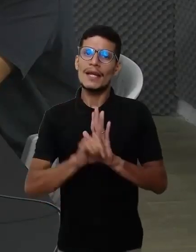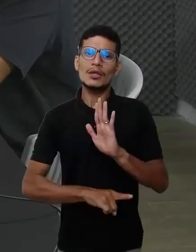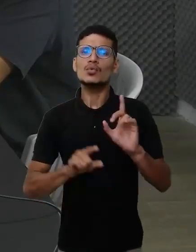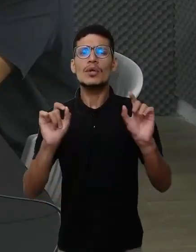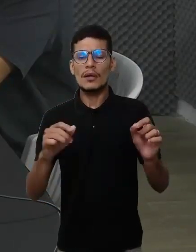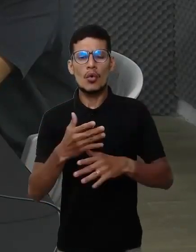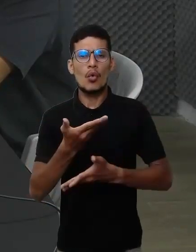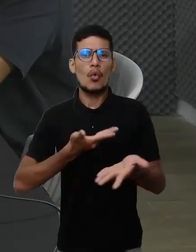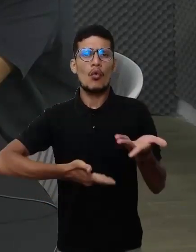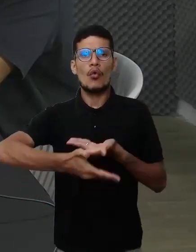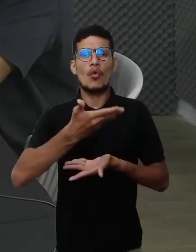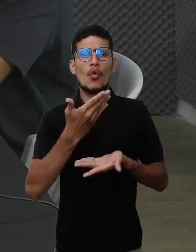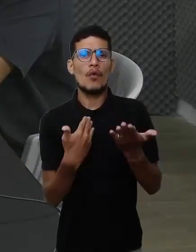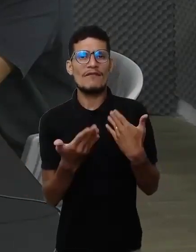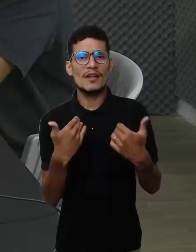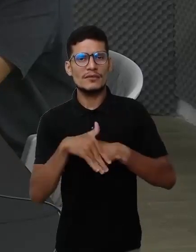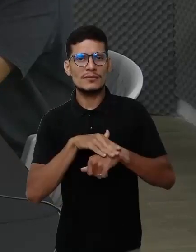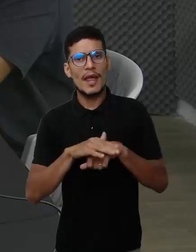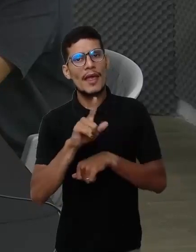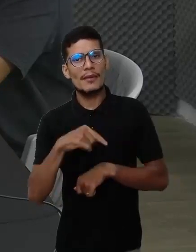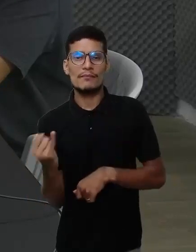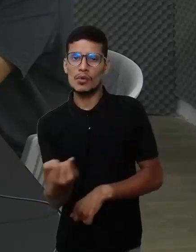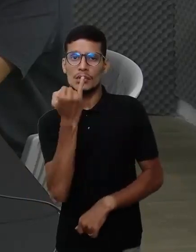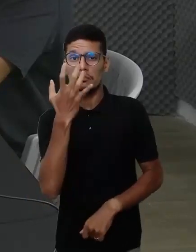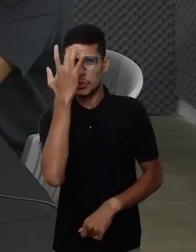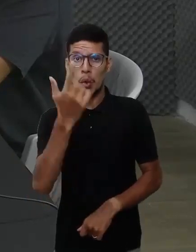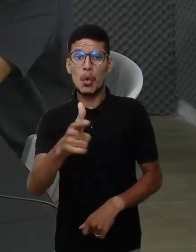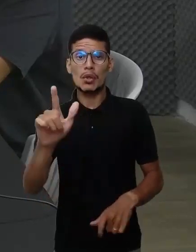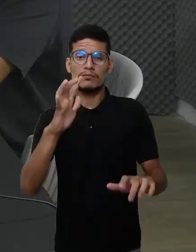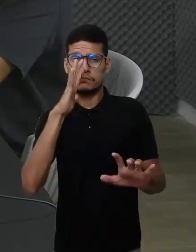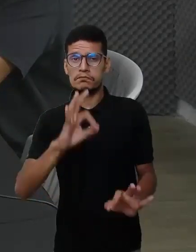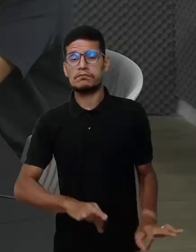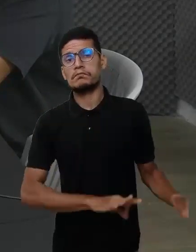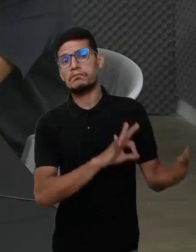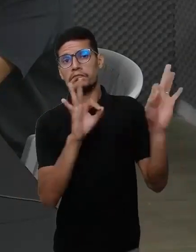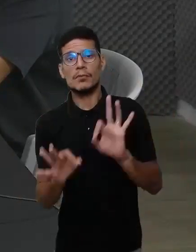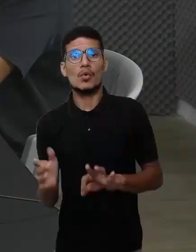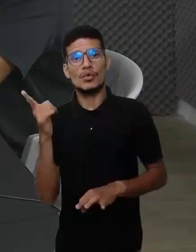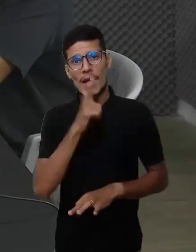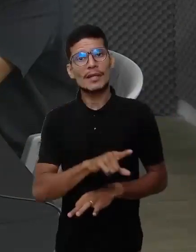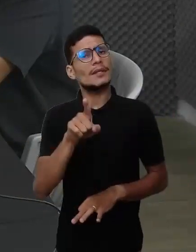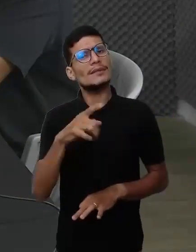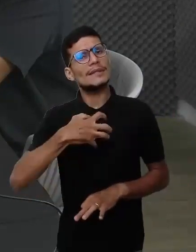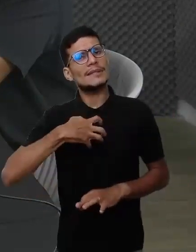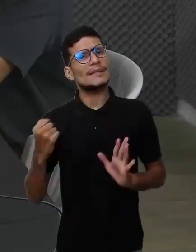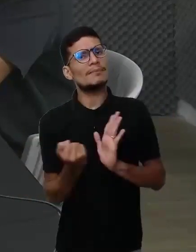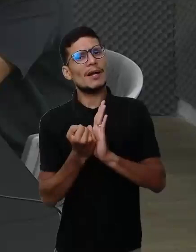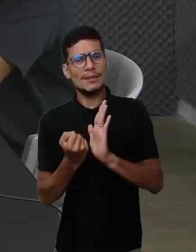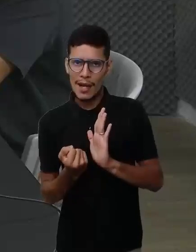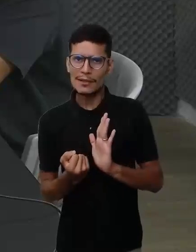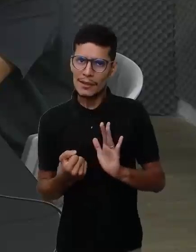nossa conversa, que nós entendemos relevante, seja vista por pessoas que podem ser impactadas pela nossa conversa, e a